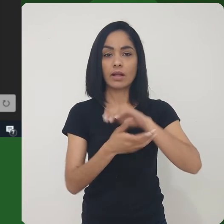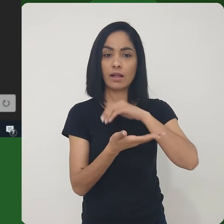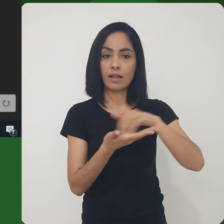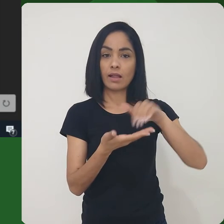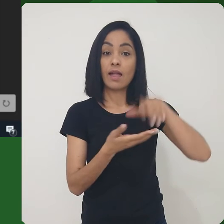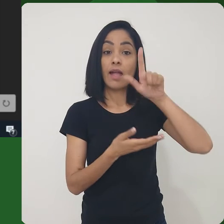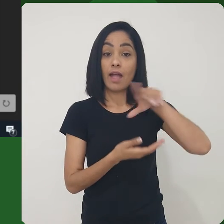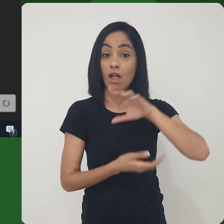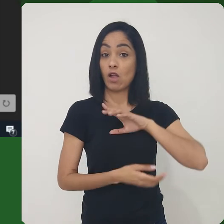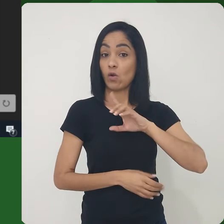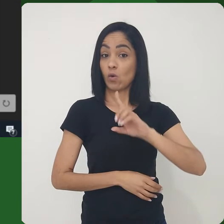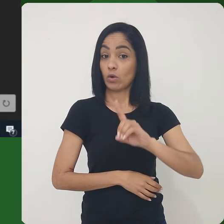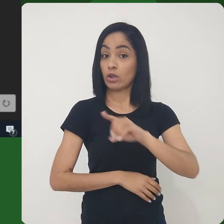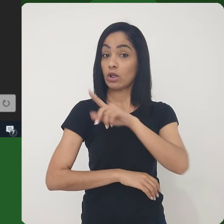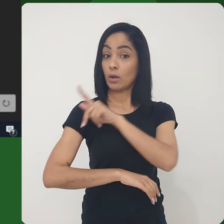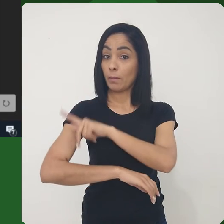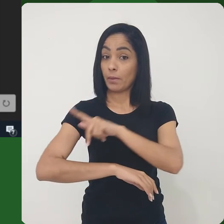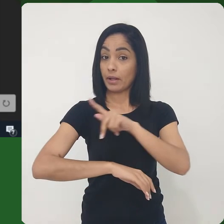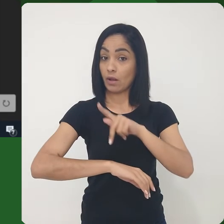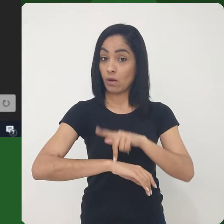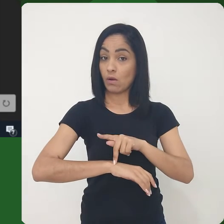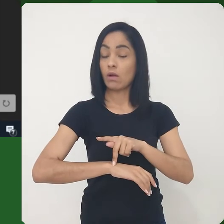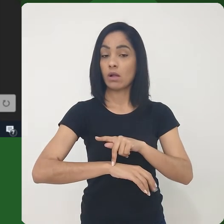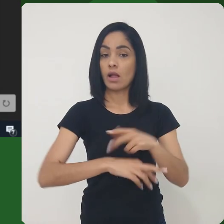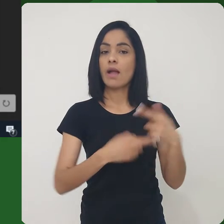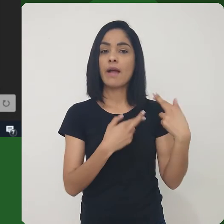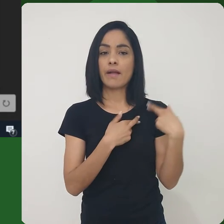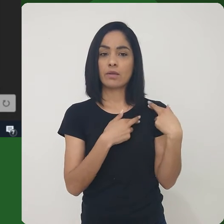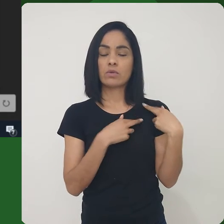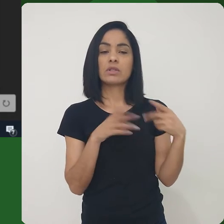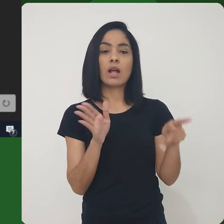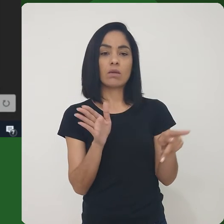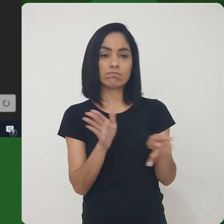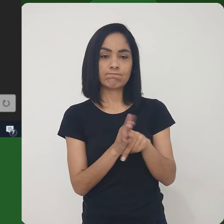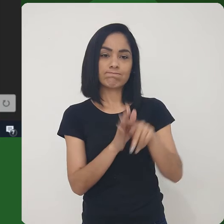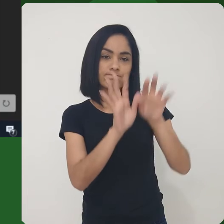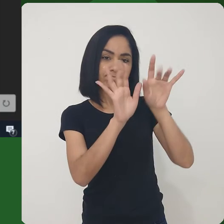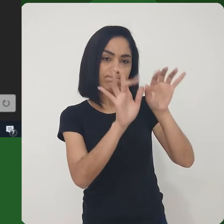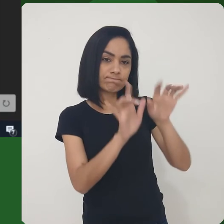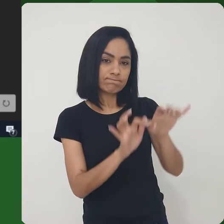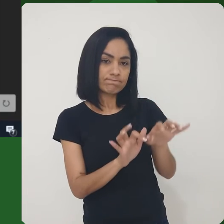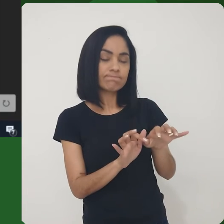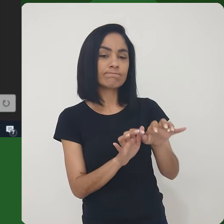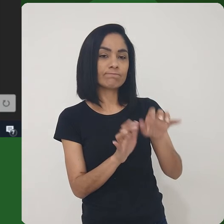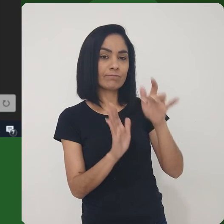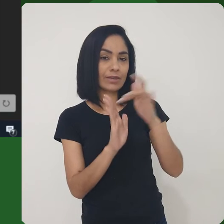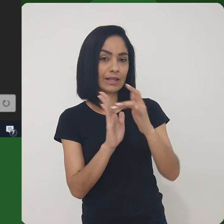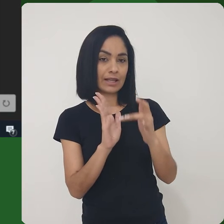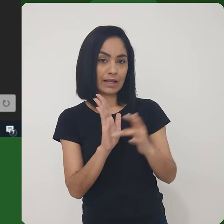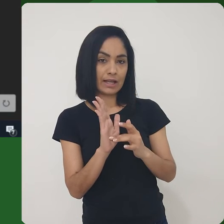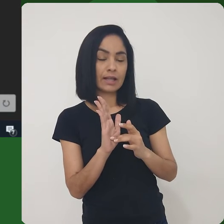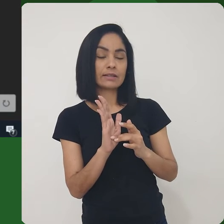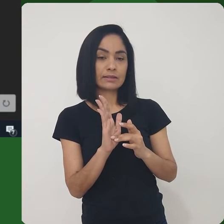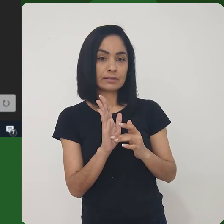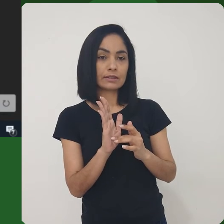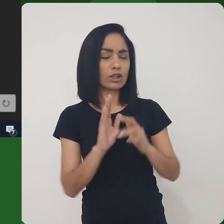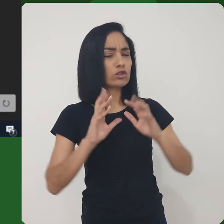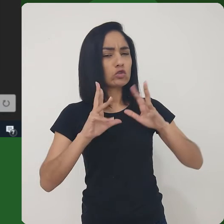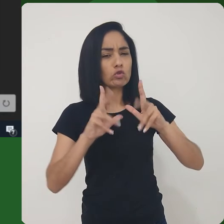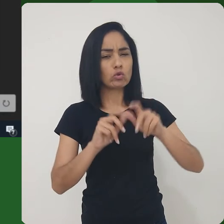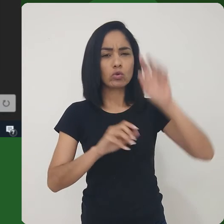a equipe pedagógica, se é um pedagogo ou uma pedagoga que lavra a ata, e